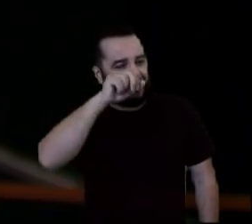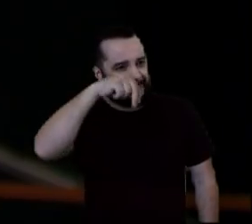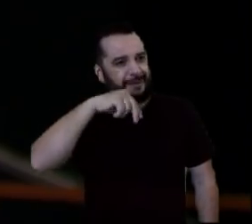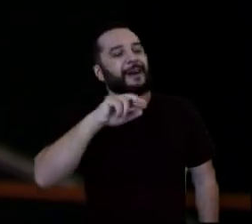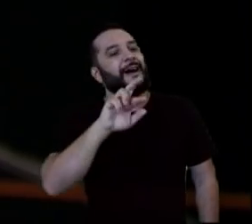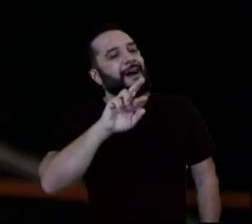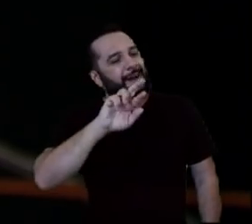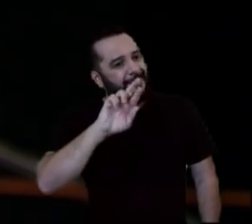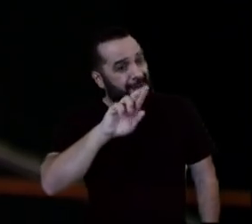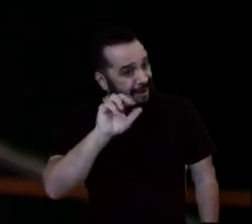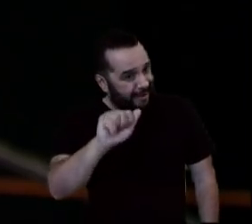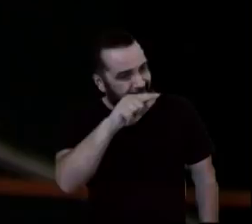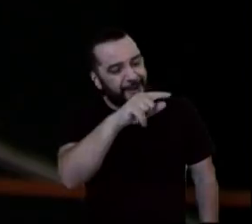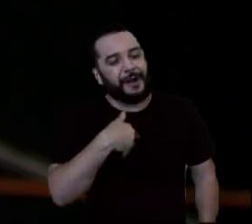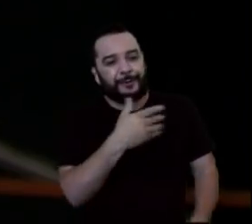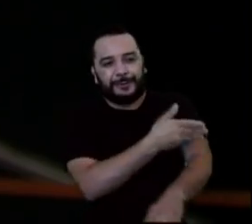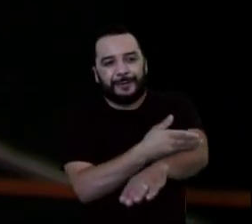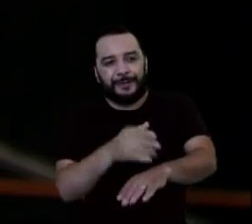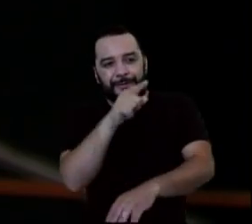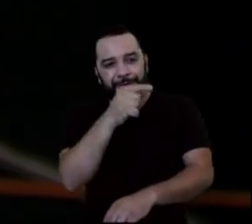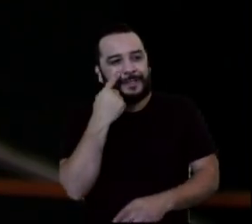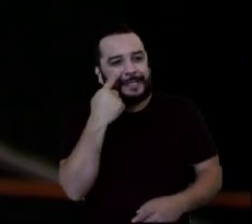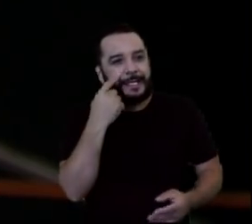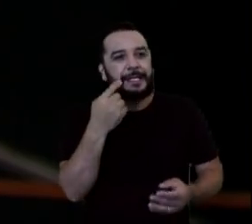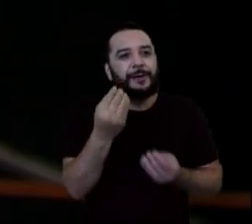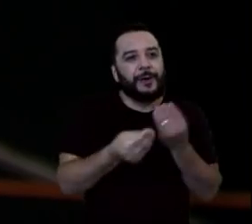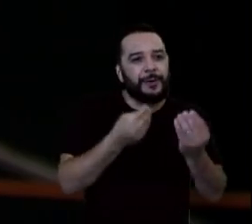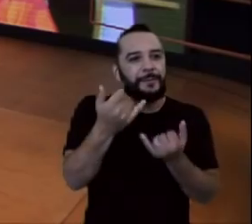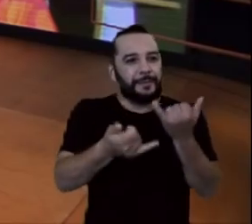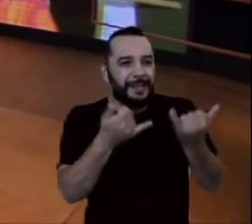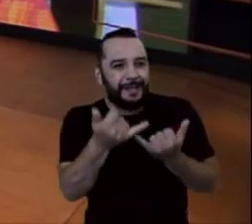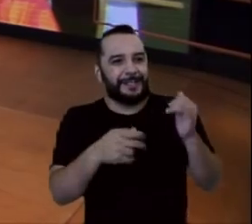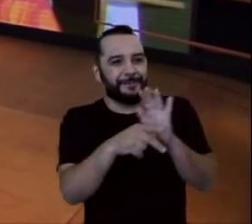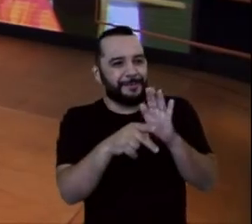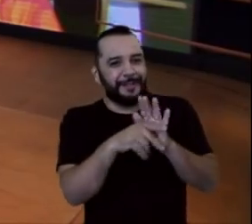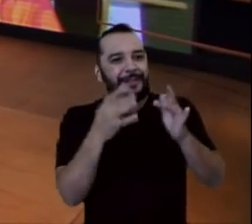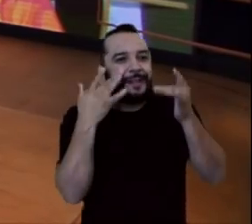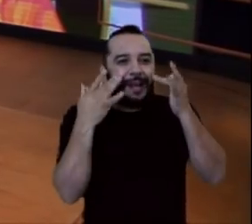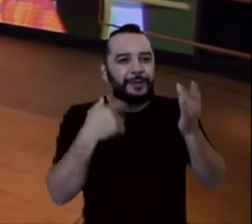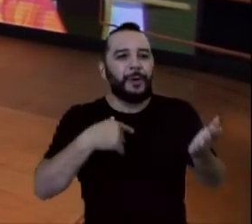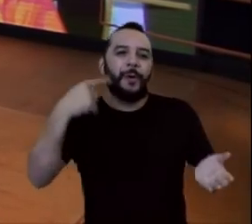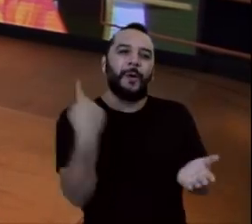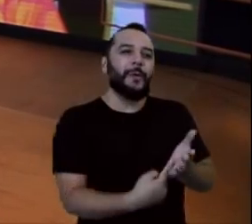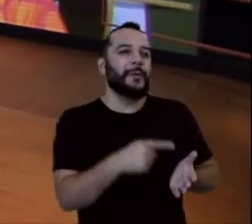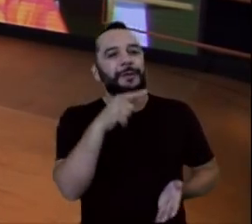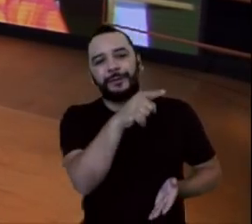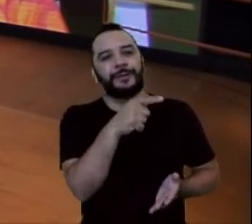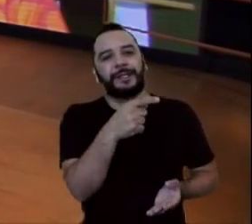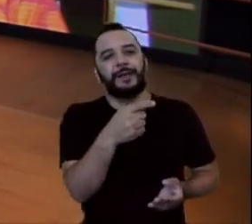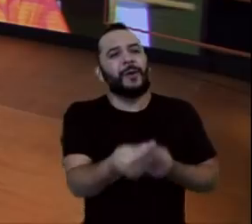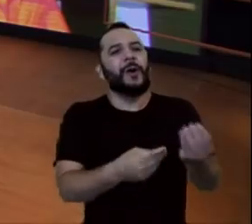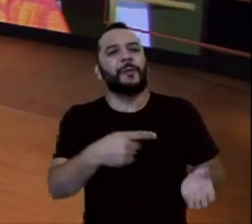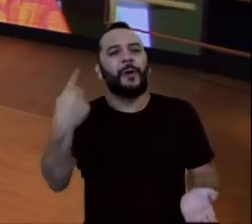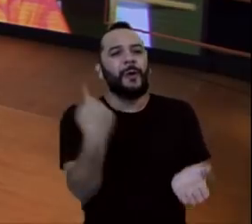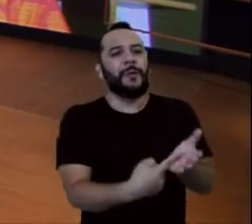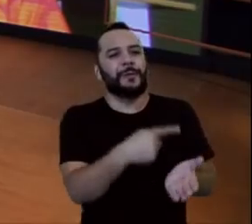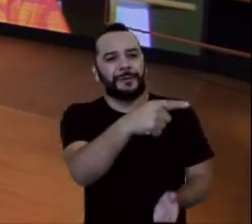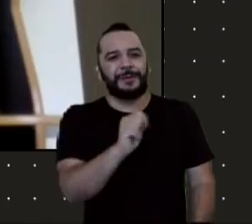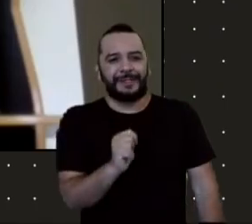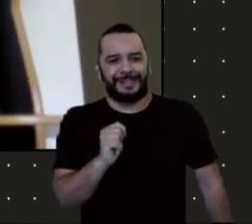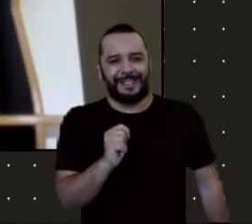costumava te ver vocês todos brincando de teatro e tal. E aí ele assumiu um compromisso com você. Que compromisso foi